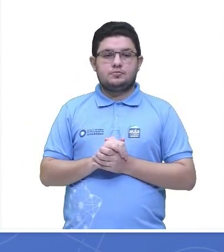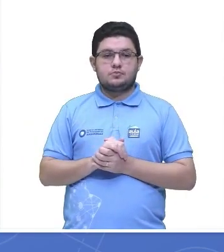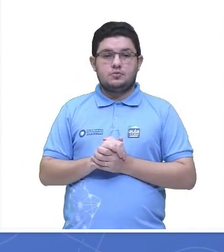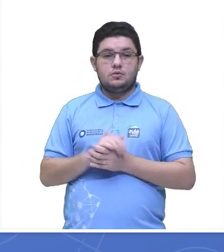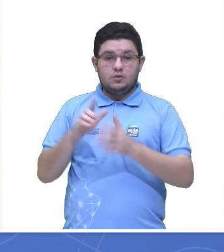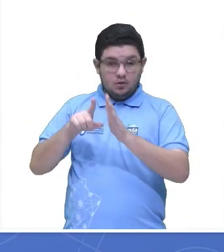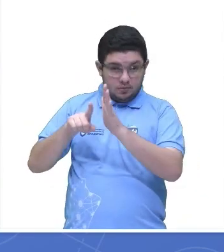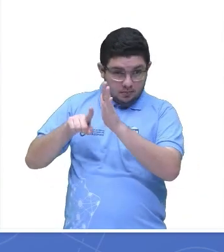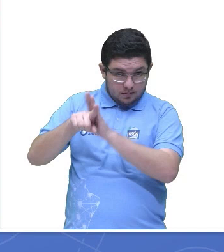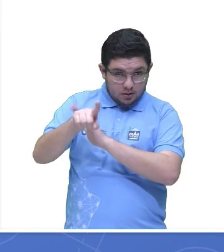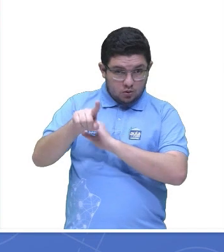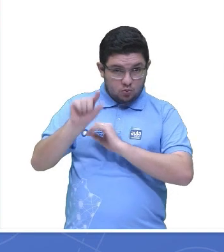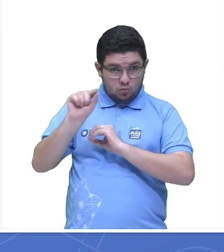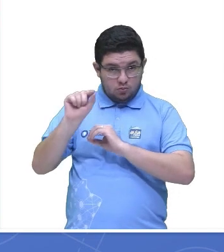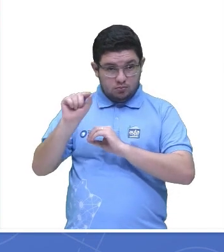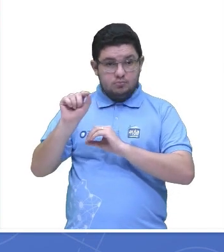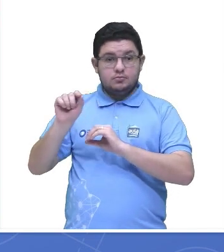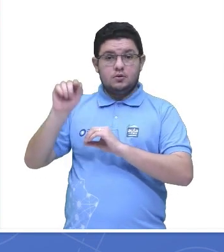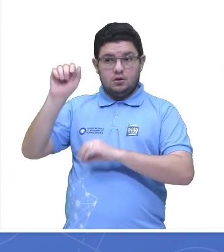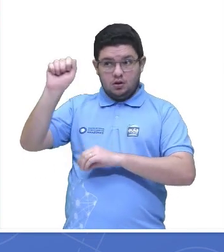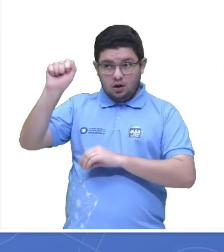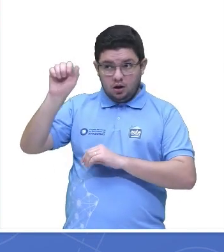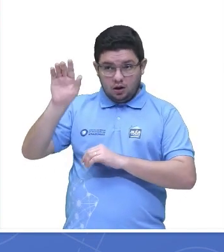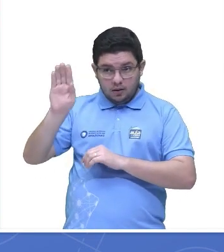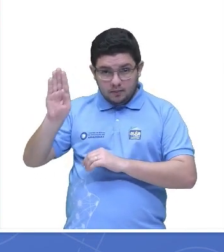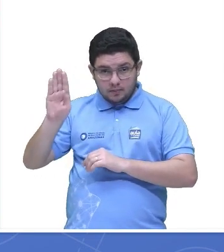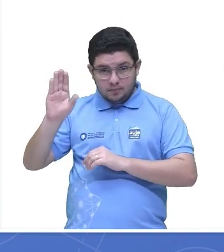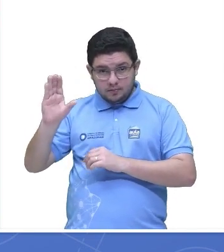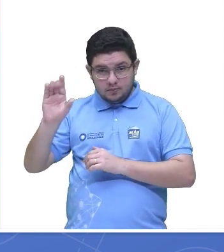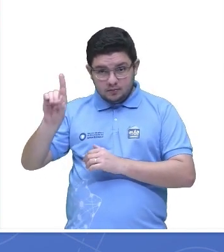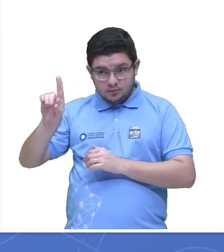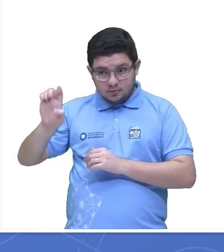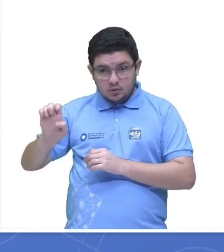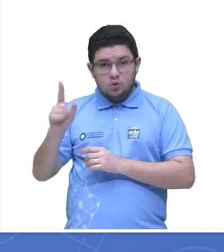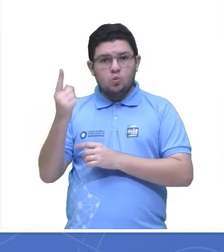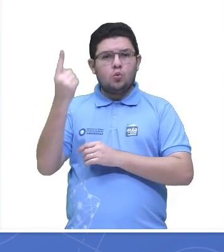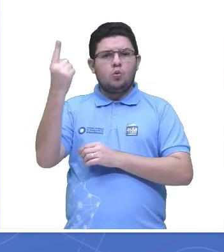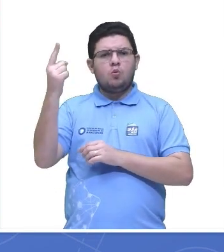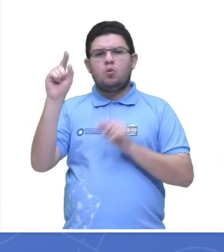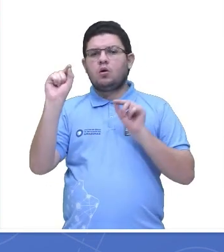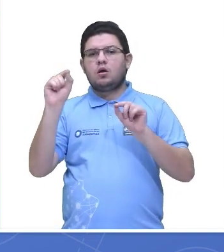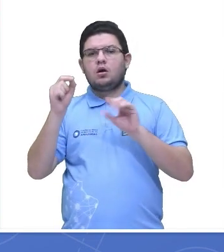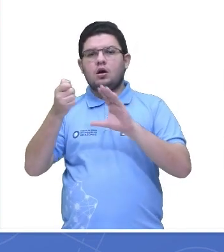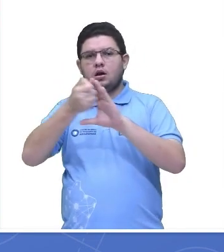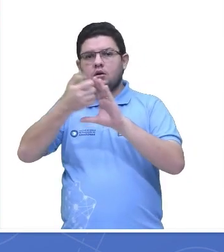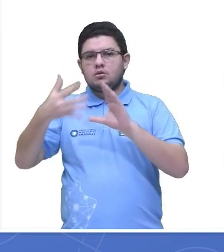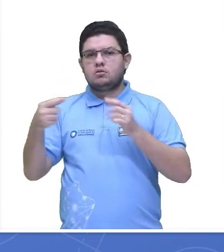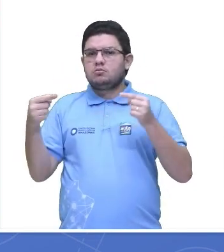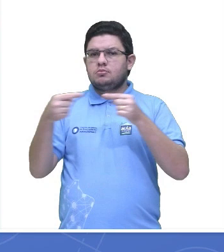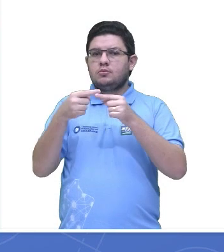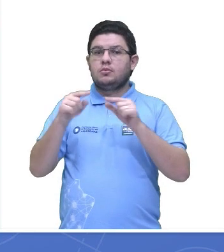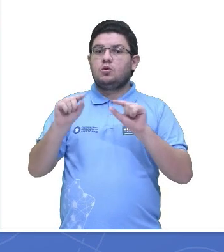pergunta então, para identificar qual era a característica relacionada ao skimming. Vamos ver a resposta correta agora, eu comento